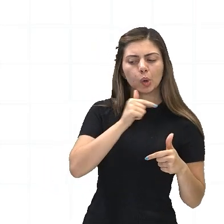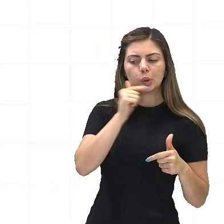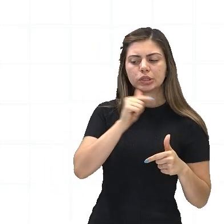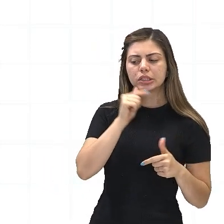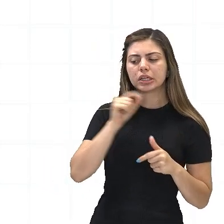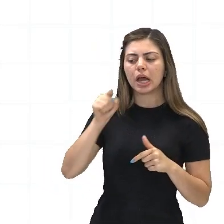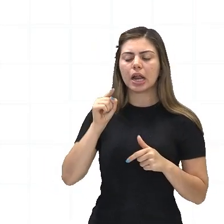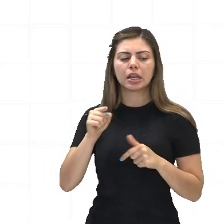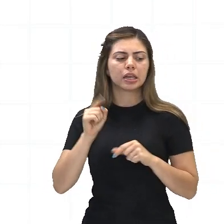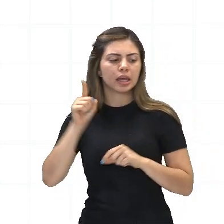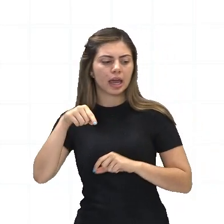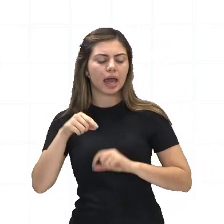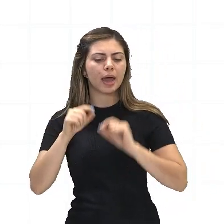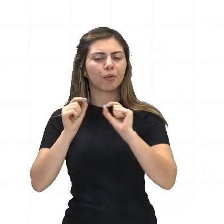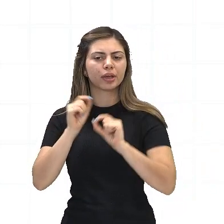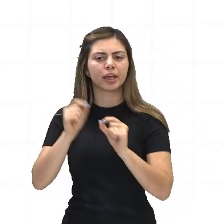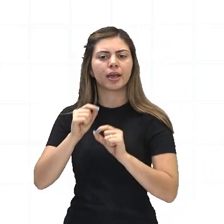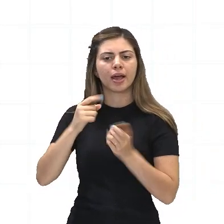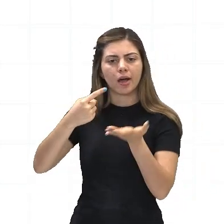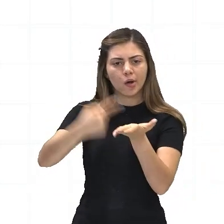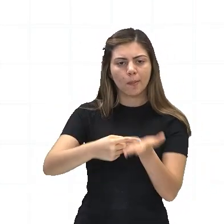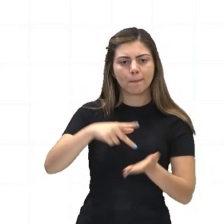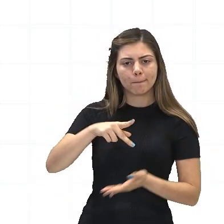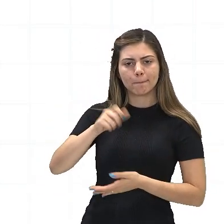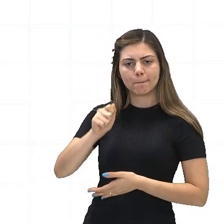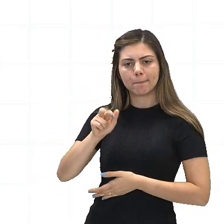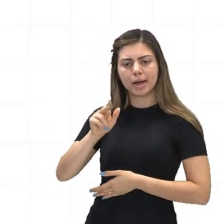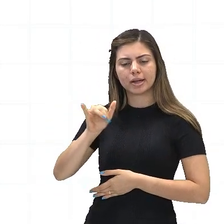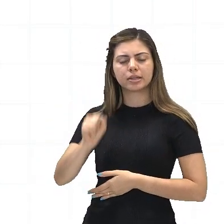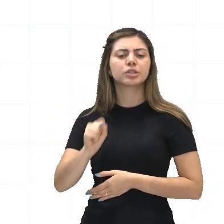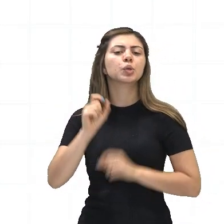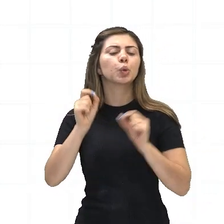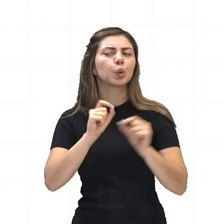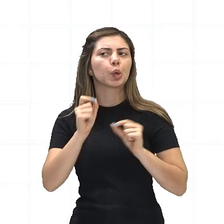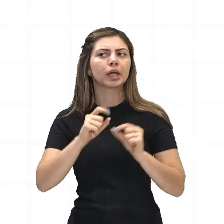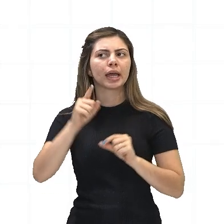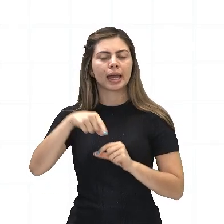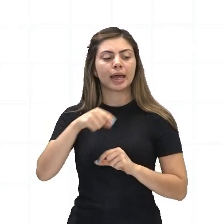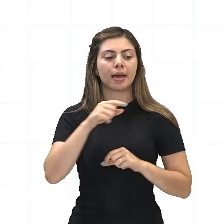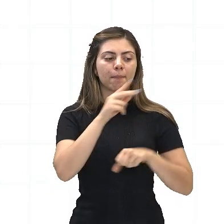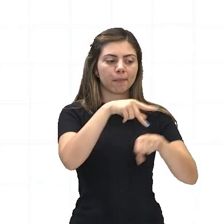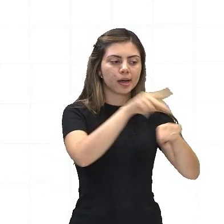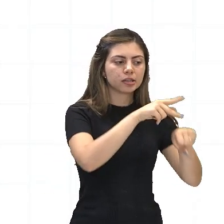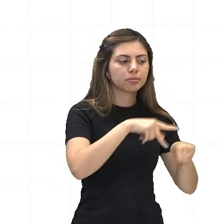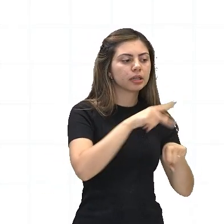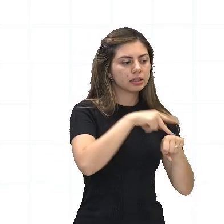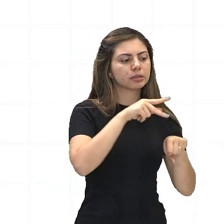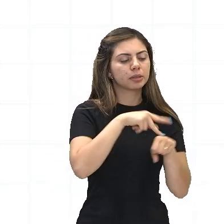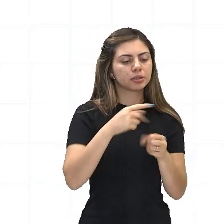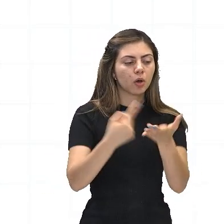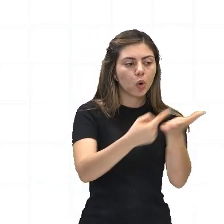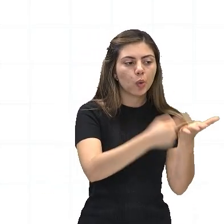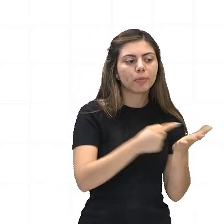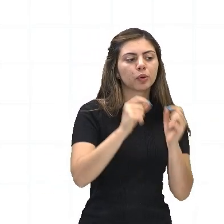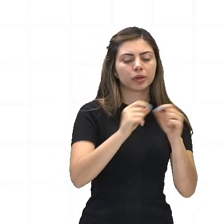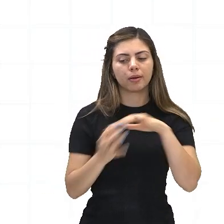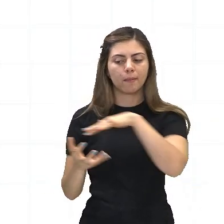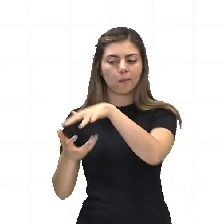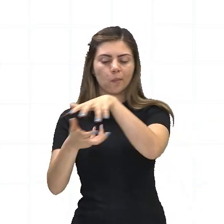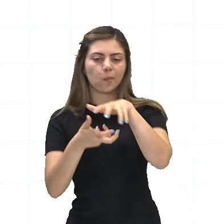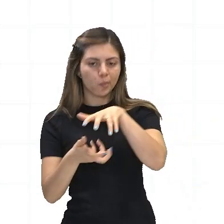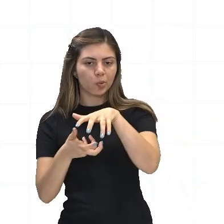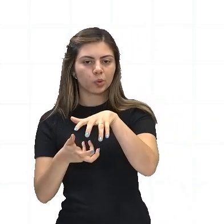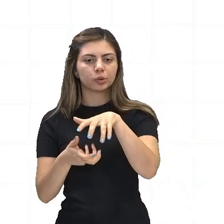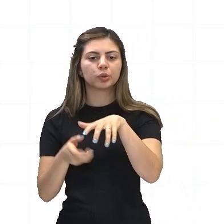o Acordo de Paris, quando as nações se comprometeram a limitar o aumento da temperatura da Terra em 1,5